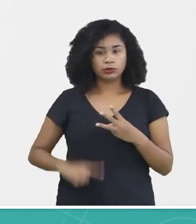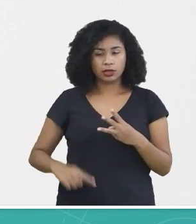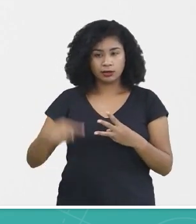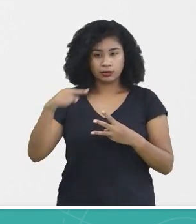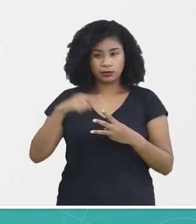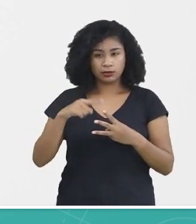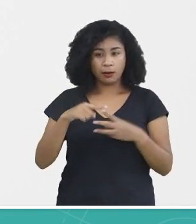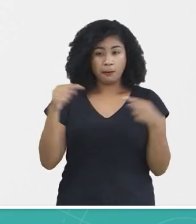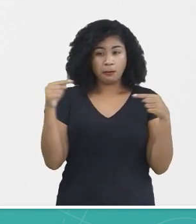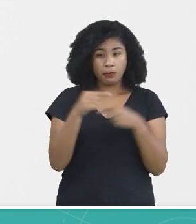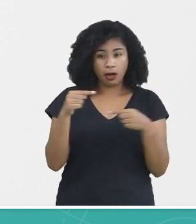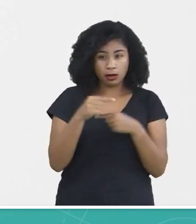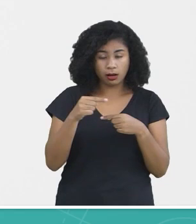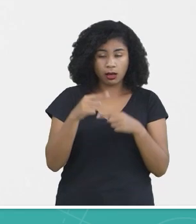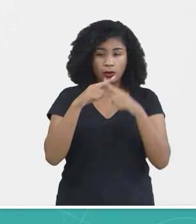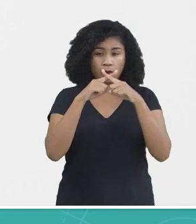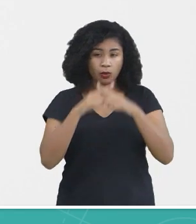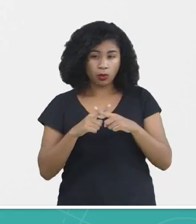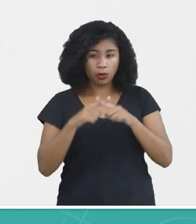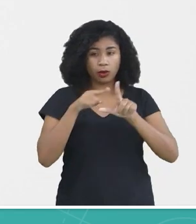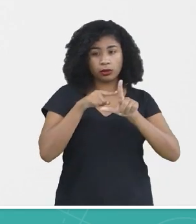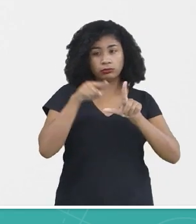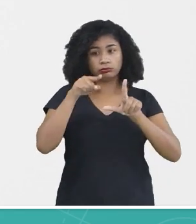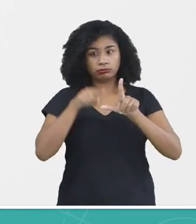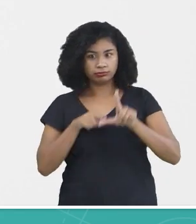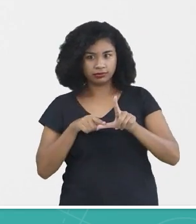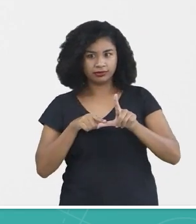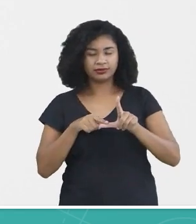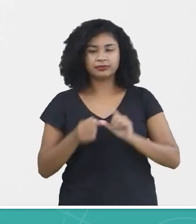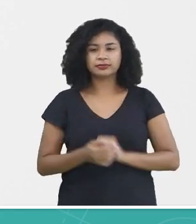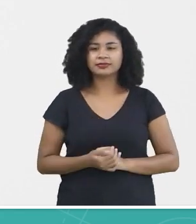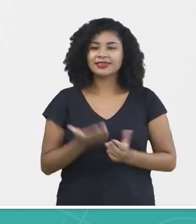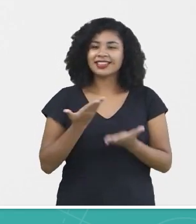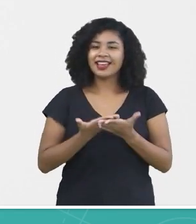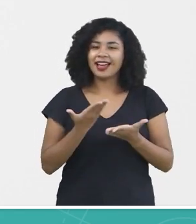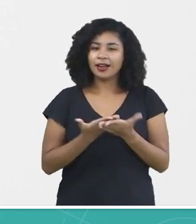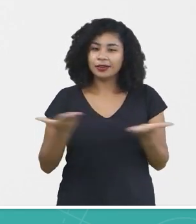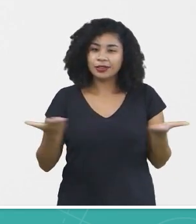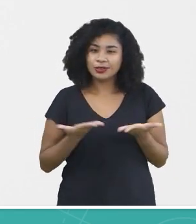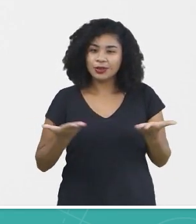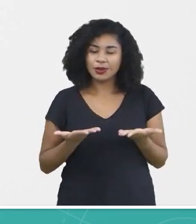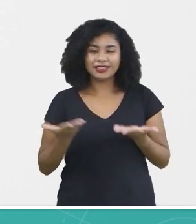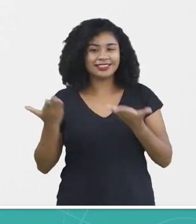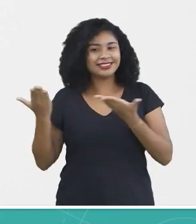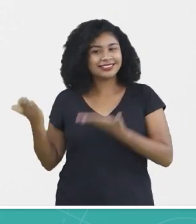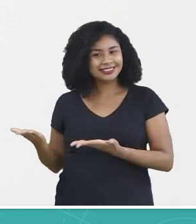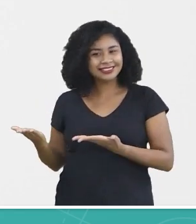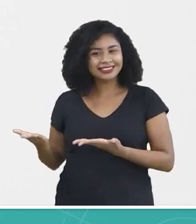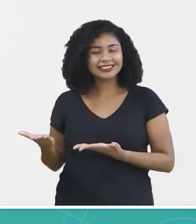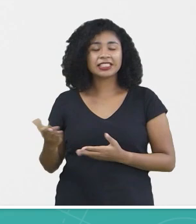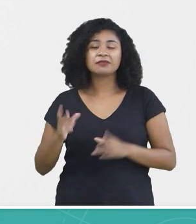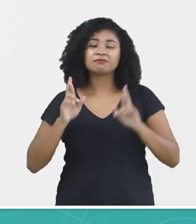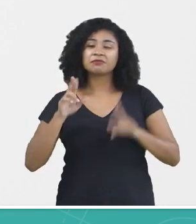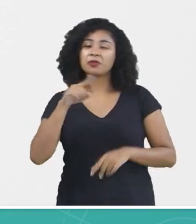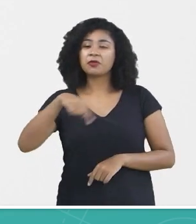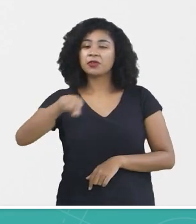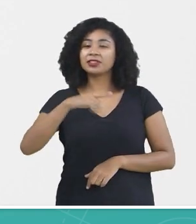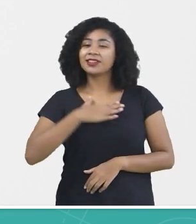concorrentes e perpendiculares. Então essa foi a nossa aula de hoje. Espero que vocês tenham gostado e até a próxima!